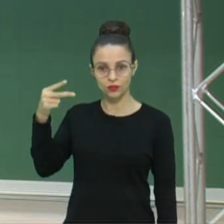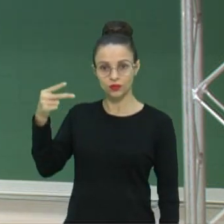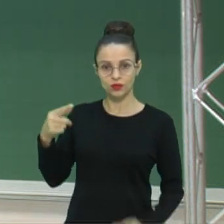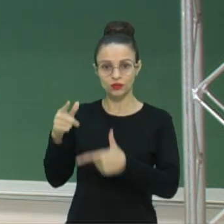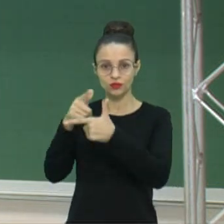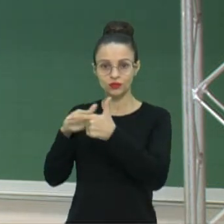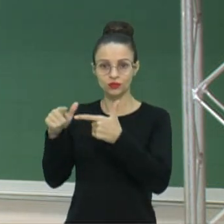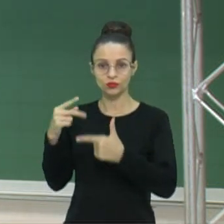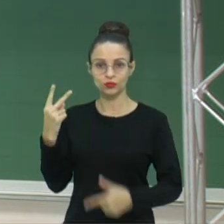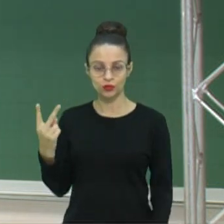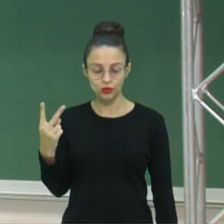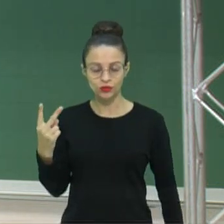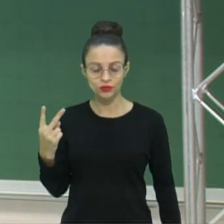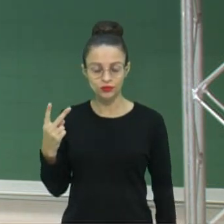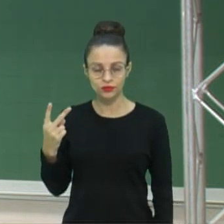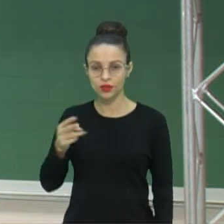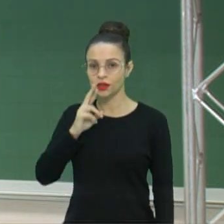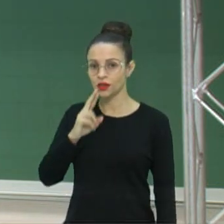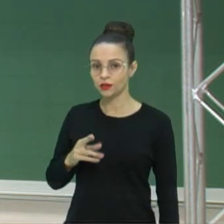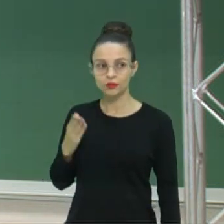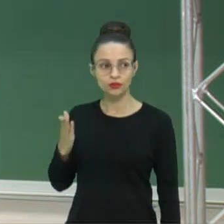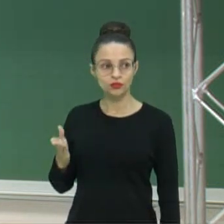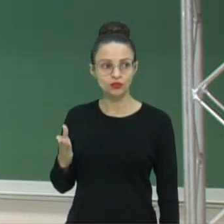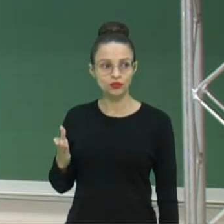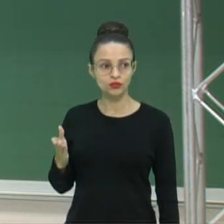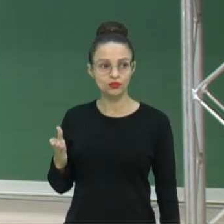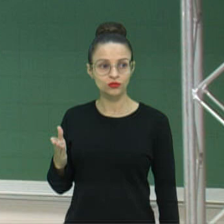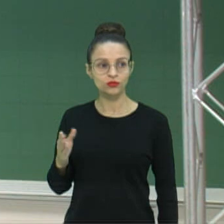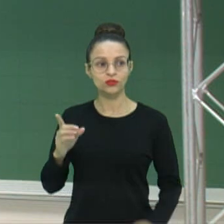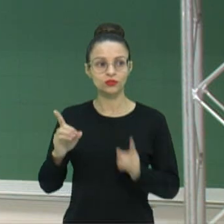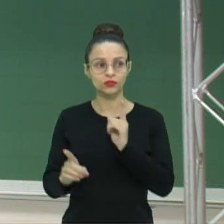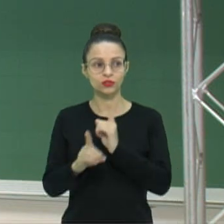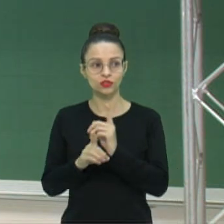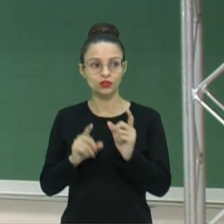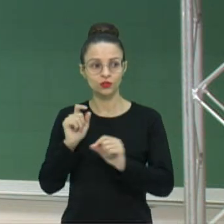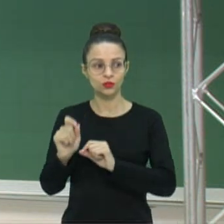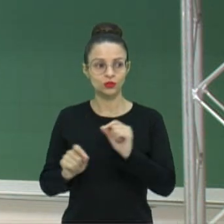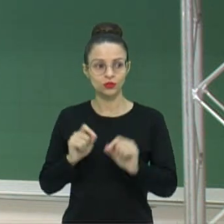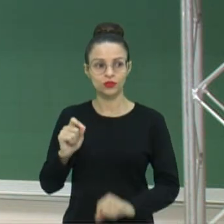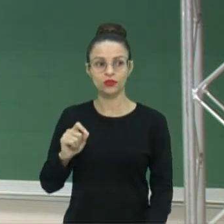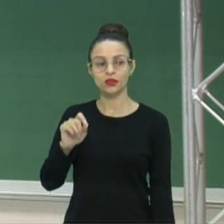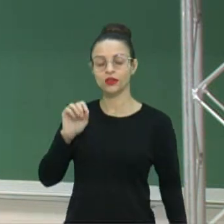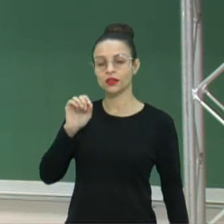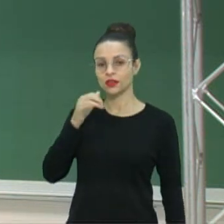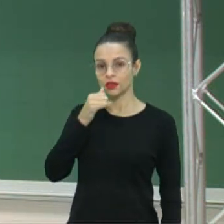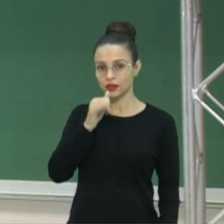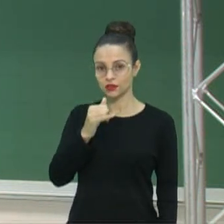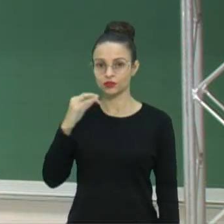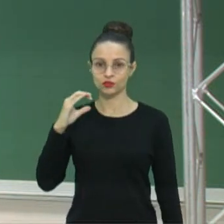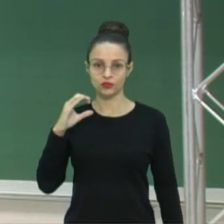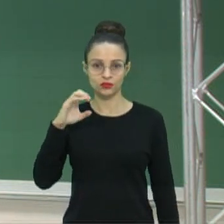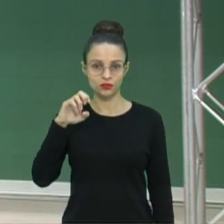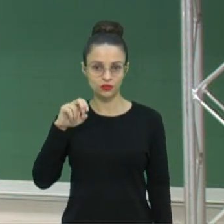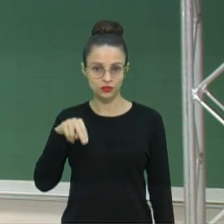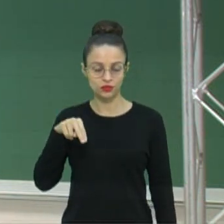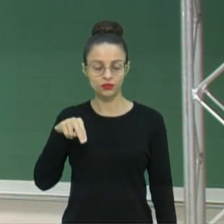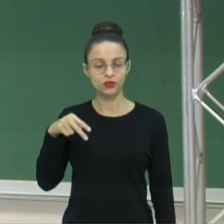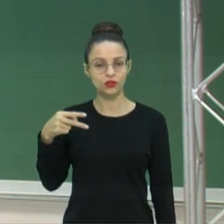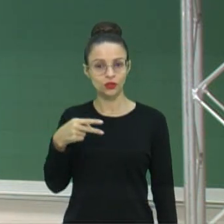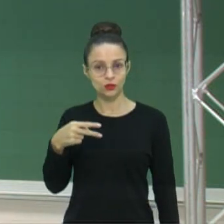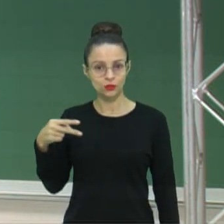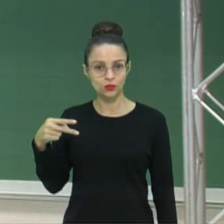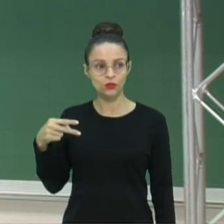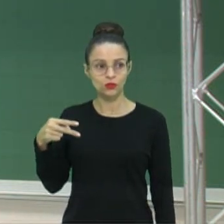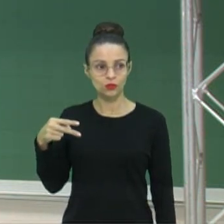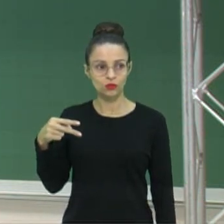por 2. Se eu resolver isso, nós vamos achar o seguinte: energia cinética é igual